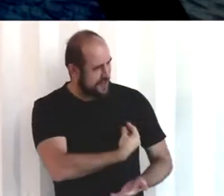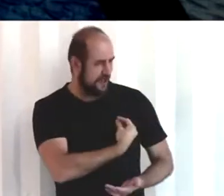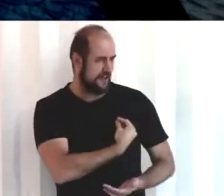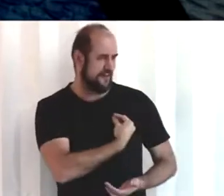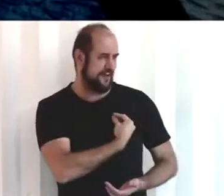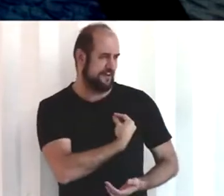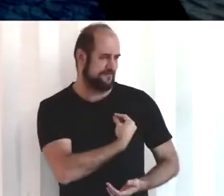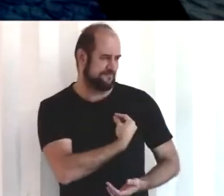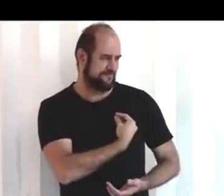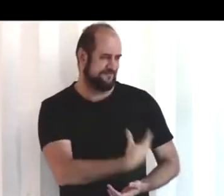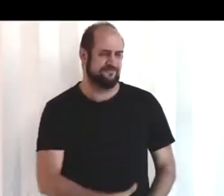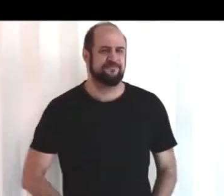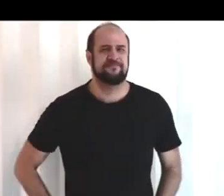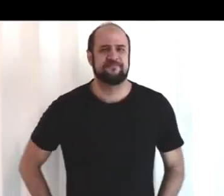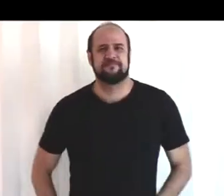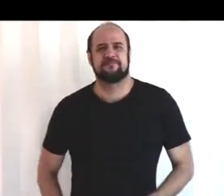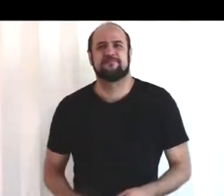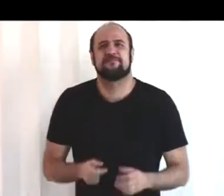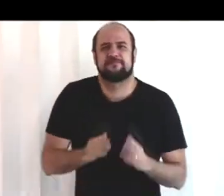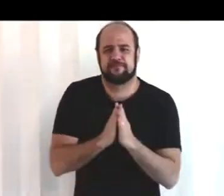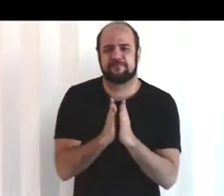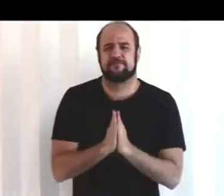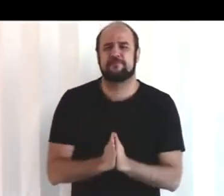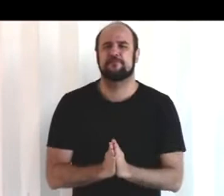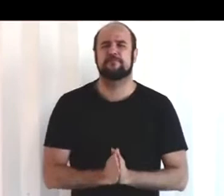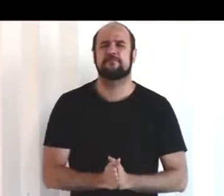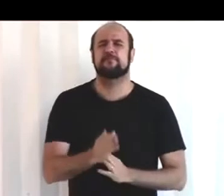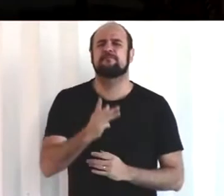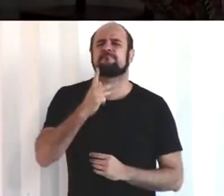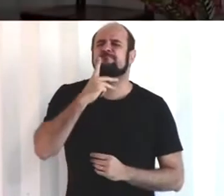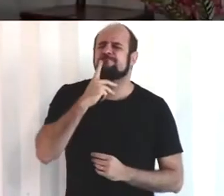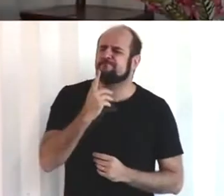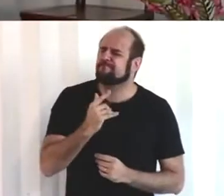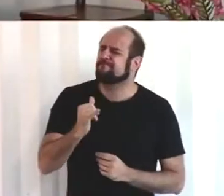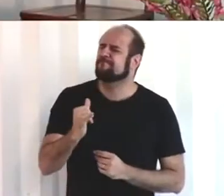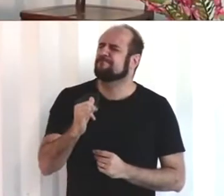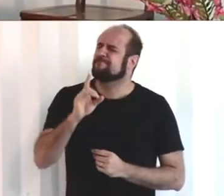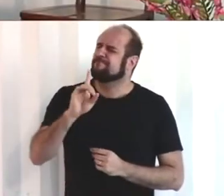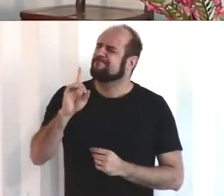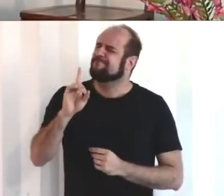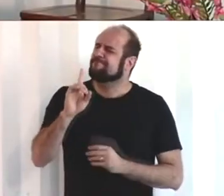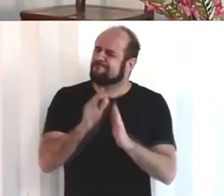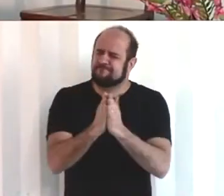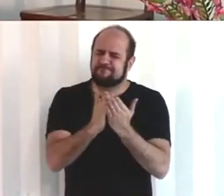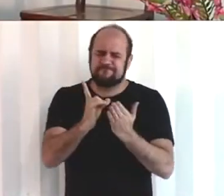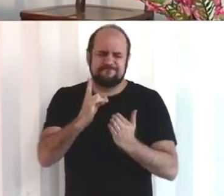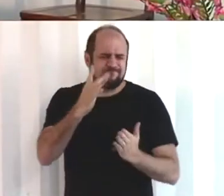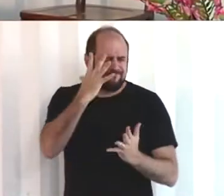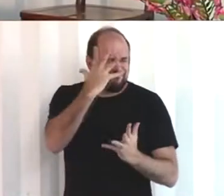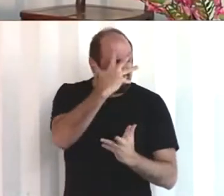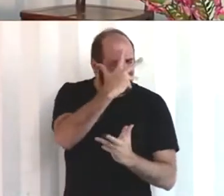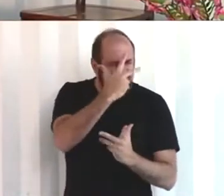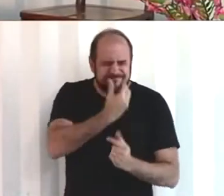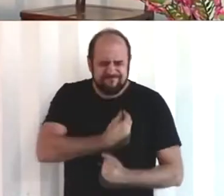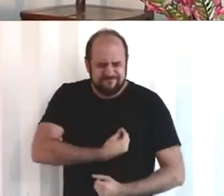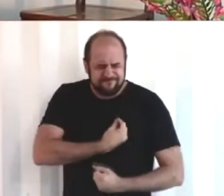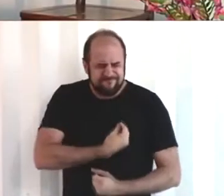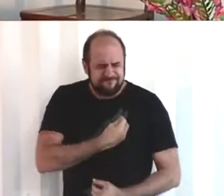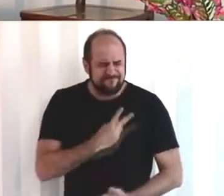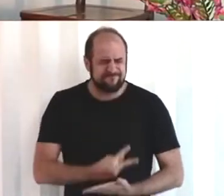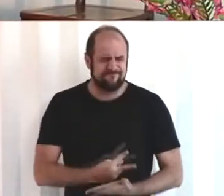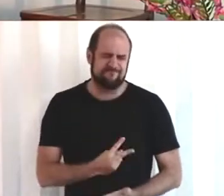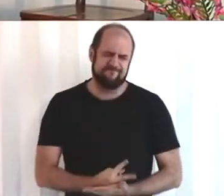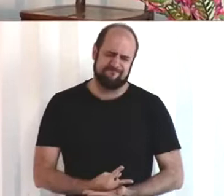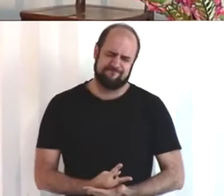salvou. Oremos mais uma vez, queridos. Pai, tua palavra é linda, tua palavra é viva e eficaz, e